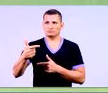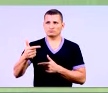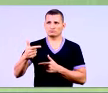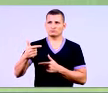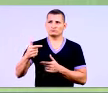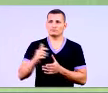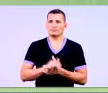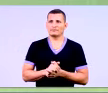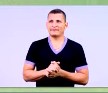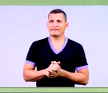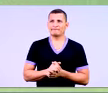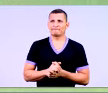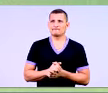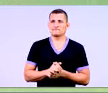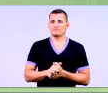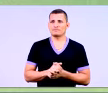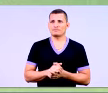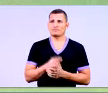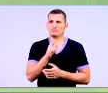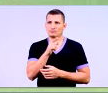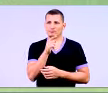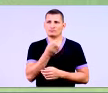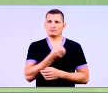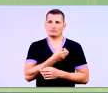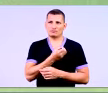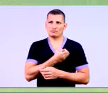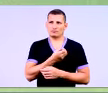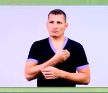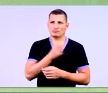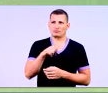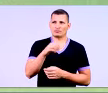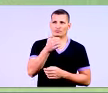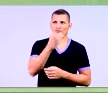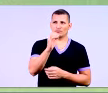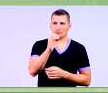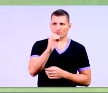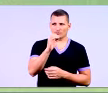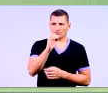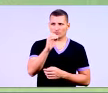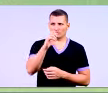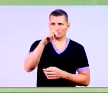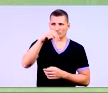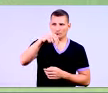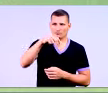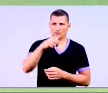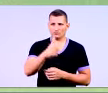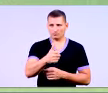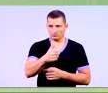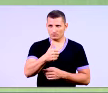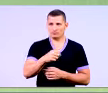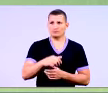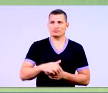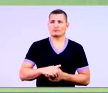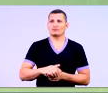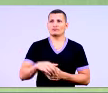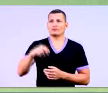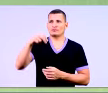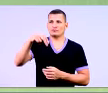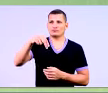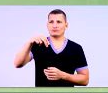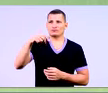eu vou dizer aqui que a média é de 10 a n 1 e 10 km2 é